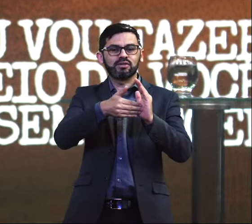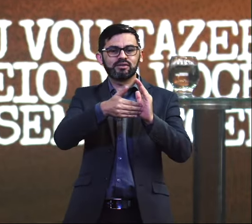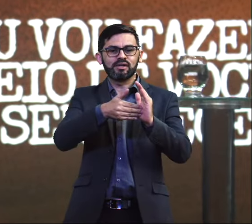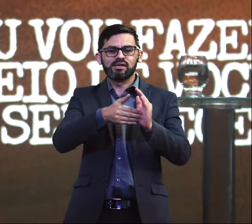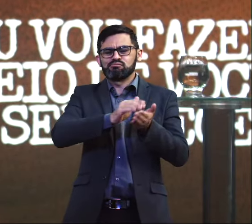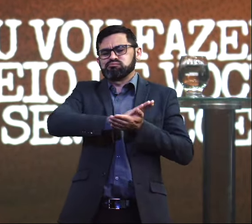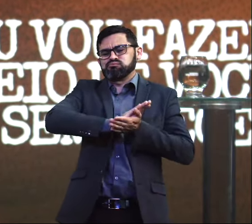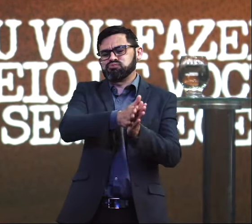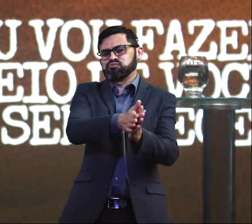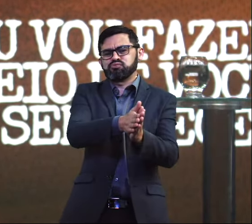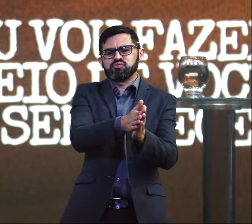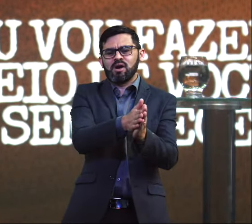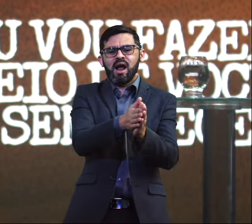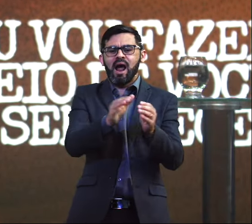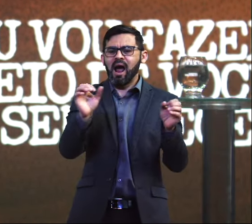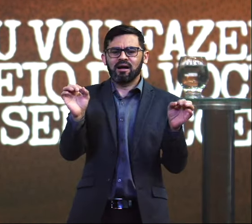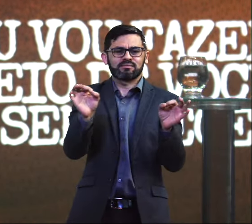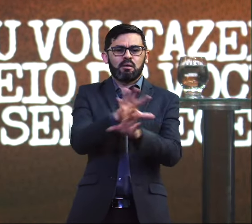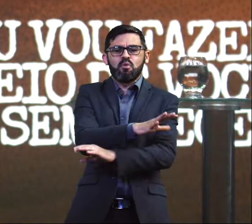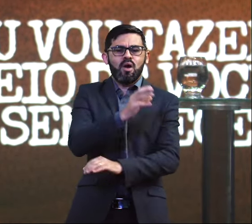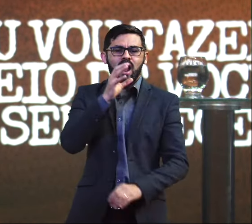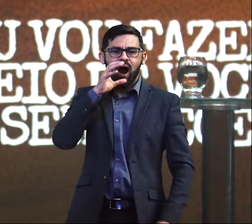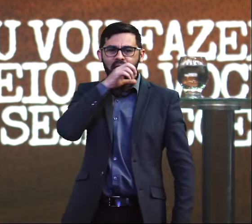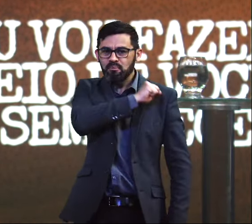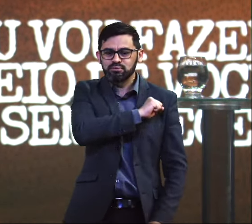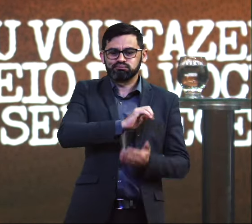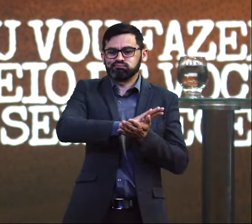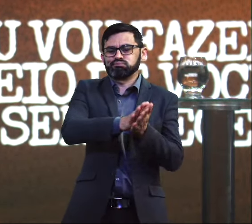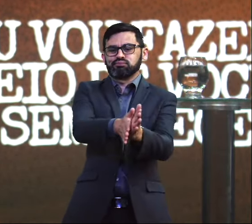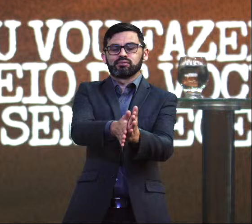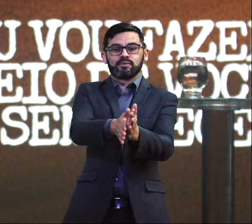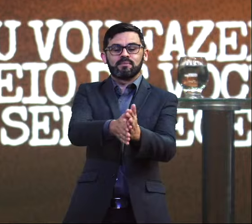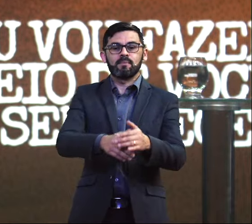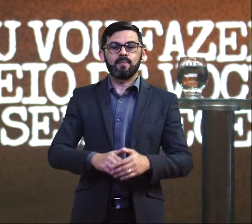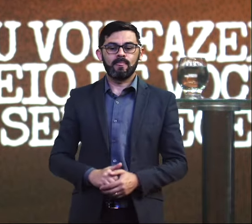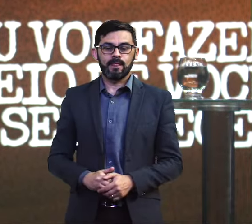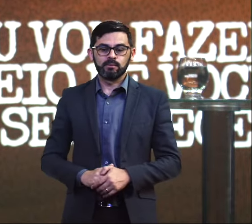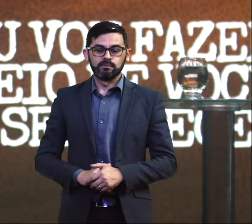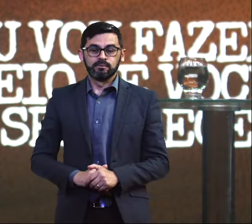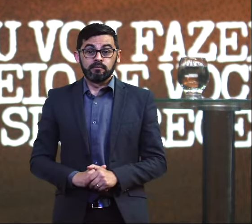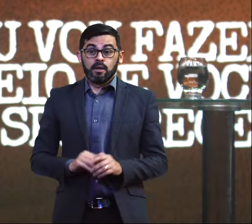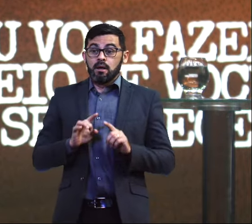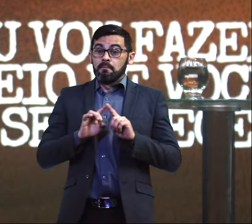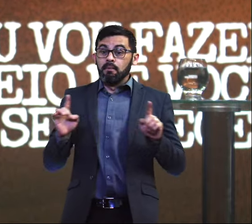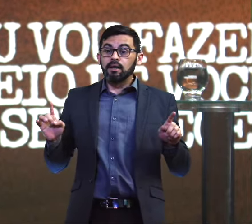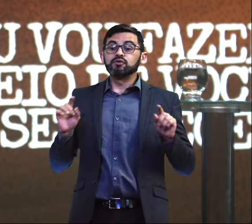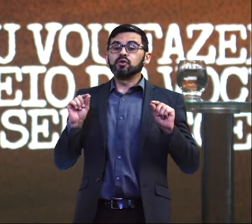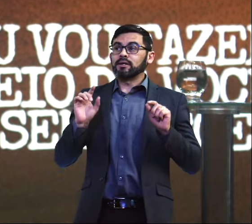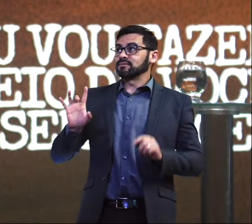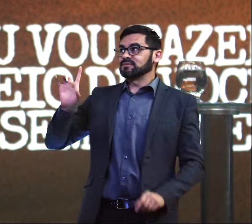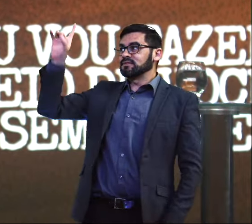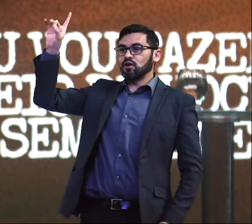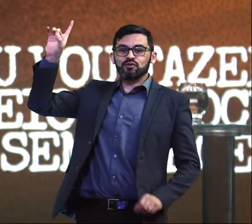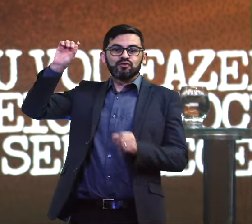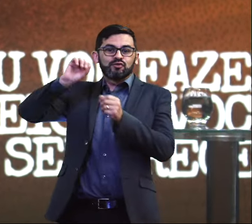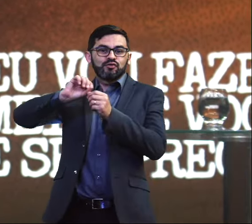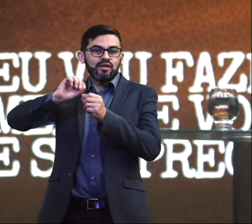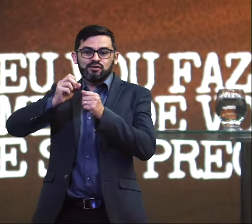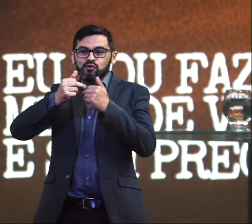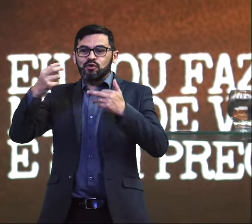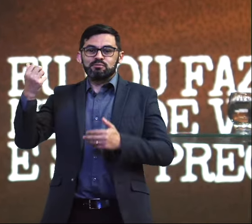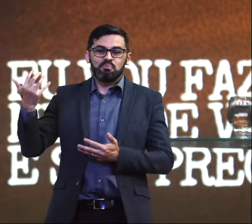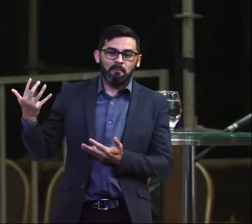quem apaga uma vela, quando eu fechei o mar diante deles. Mas ele está dizendo: Deus fez algo maravilhoso